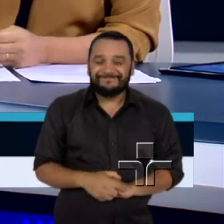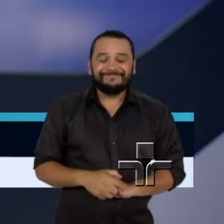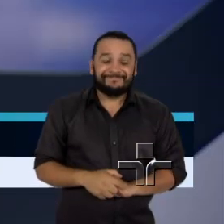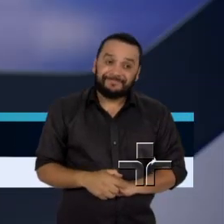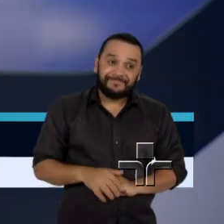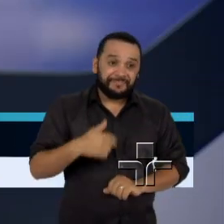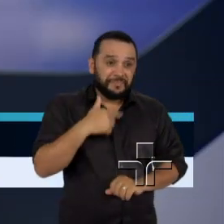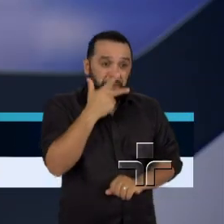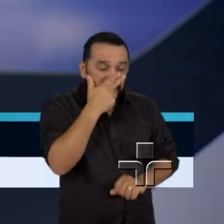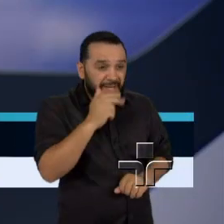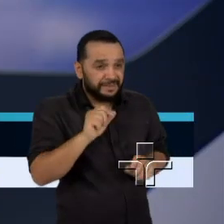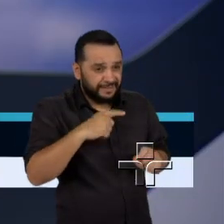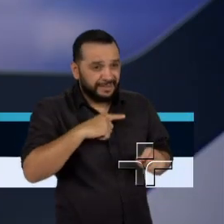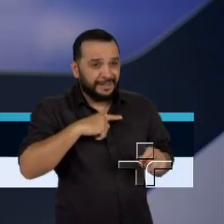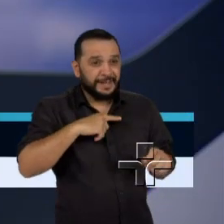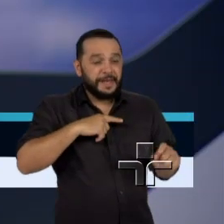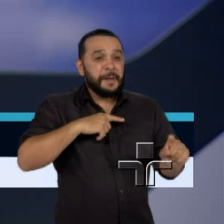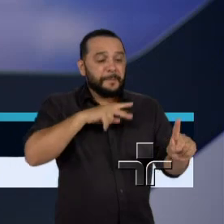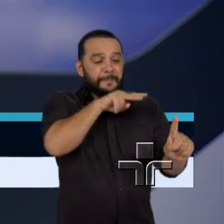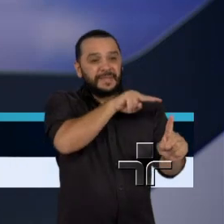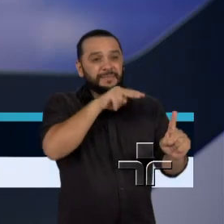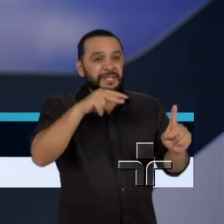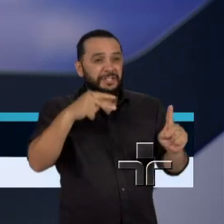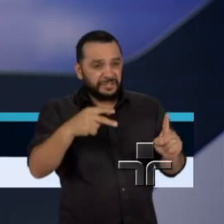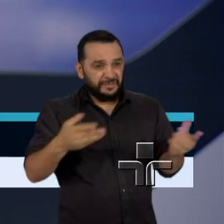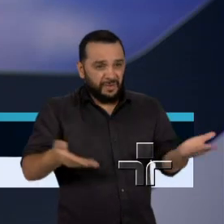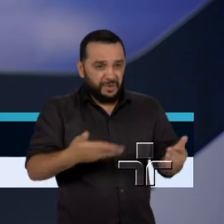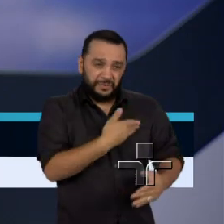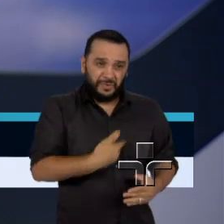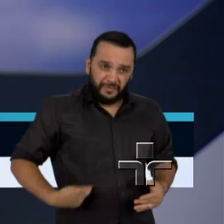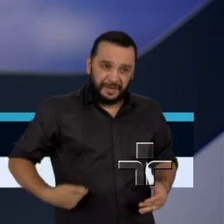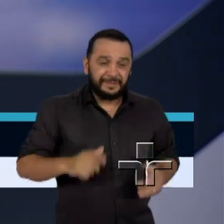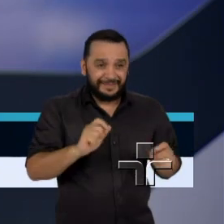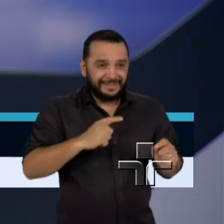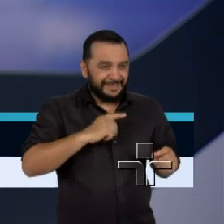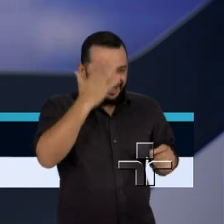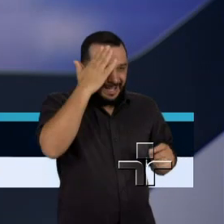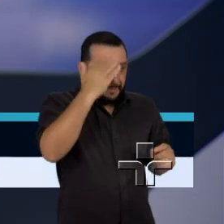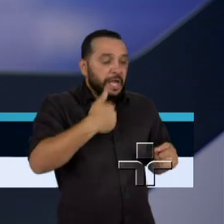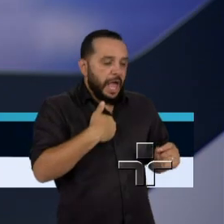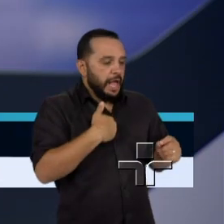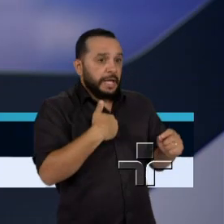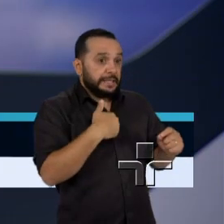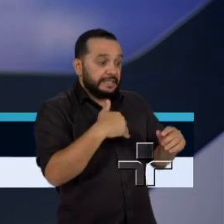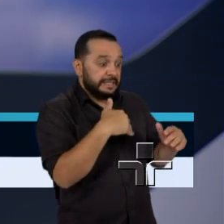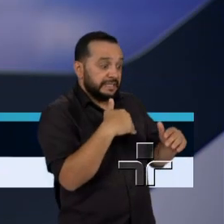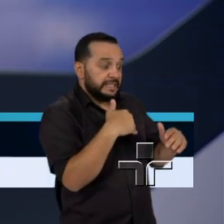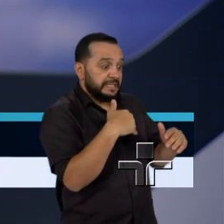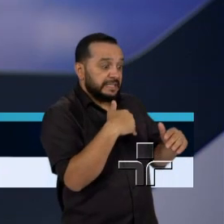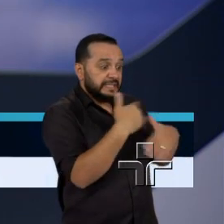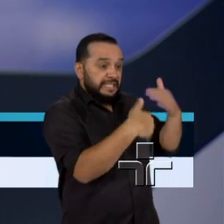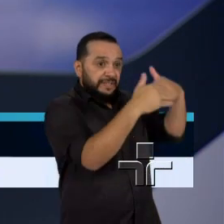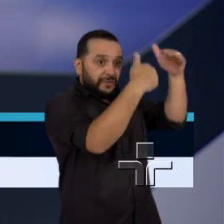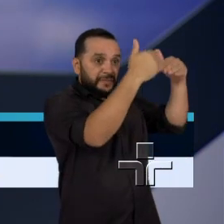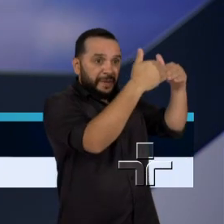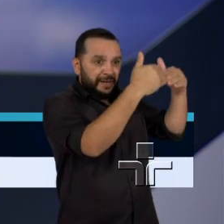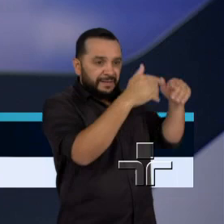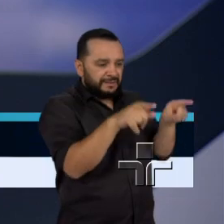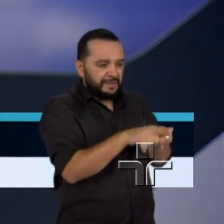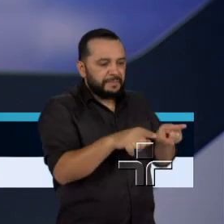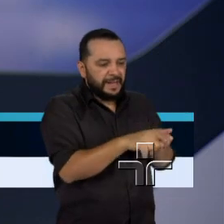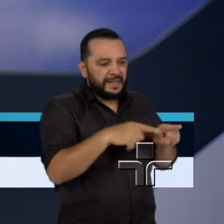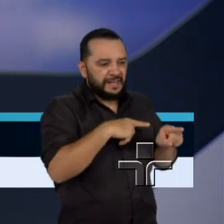característica, que é ver uma incompatibilidade entre a questão do desenvolvimento e a questão ambiental. Isso parece uma visão um pouco antiga,